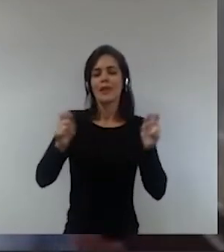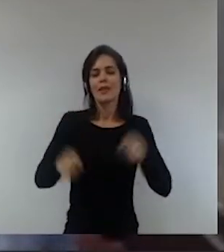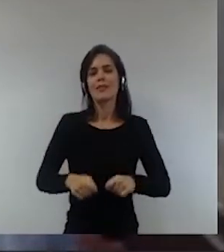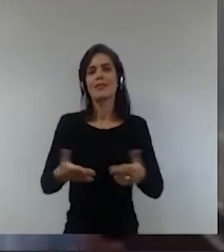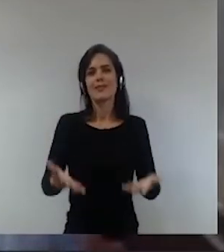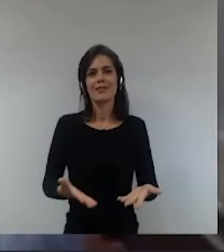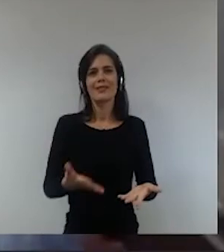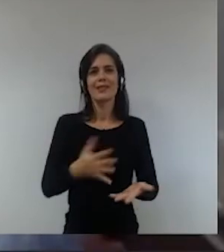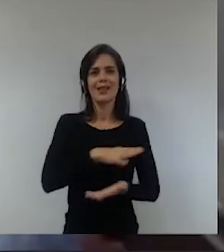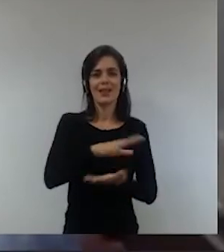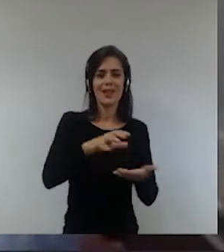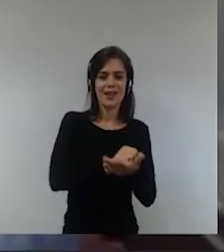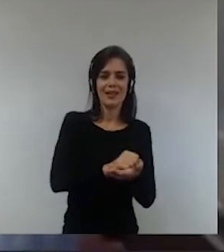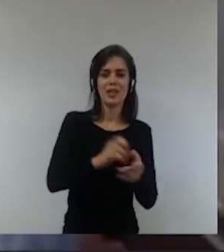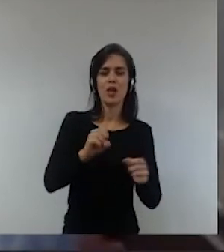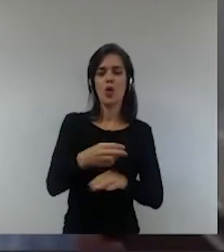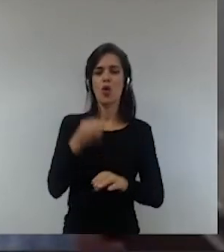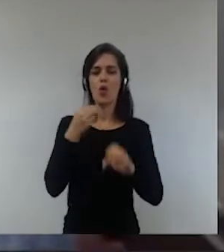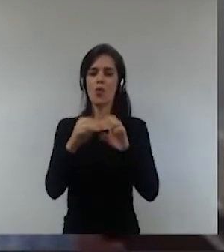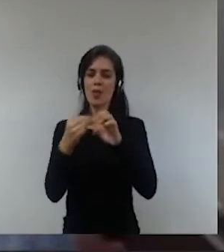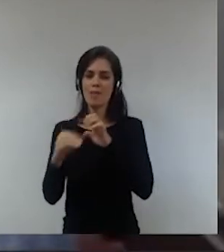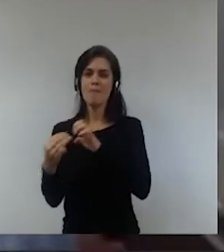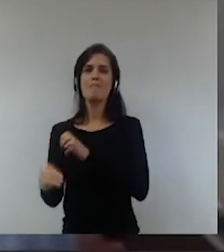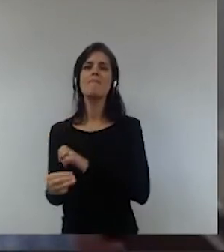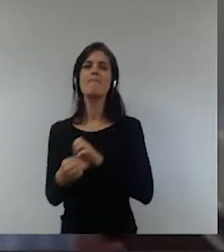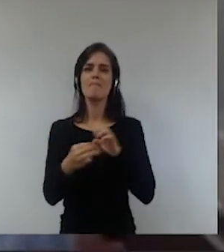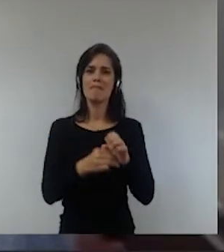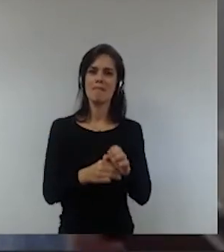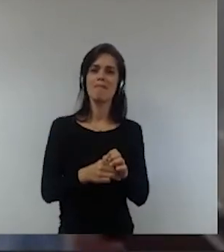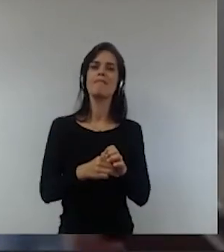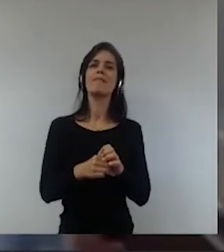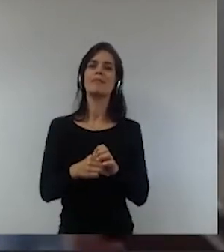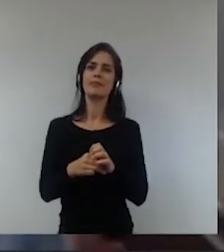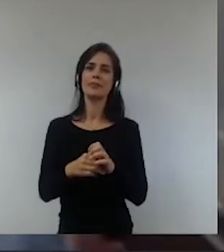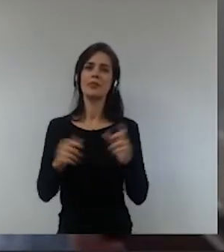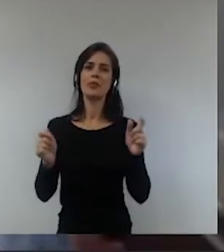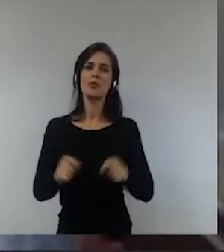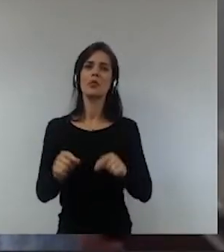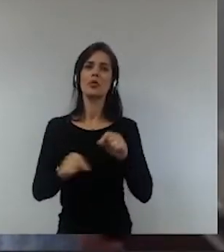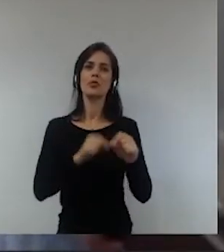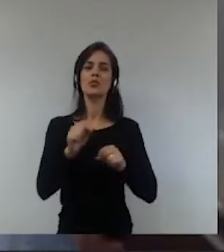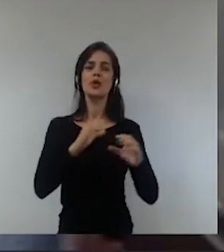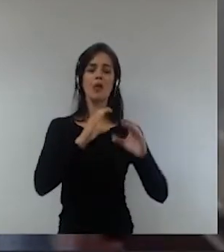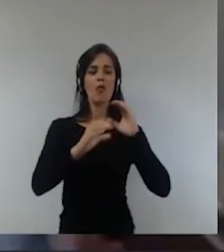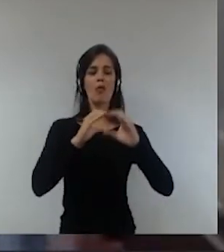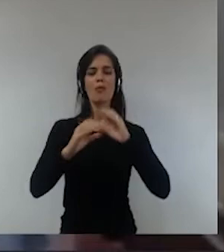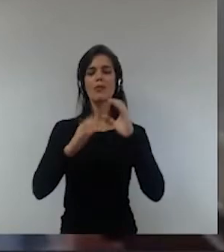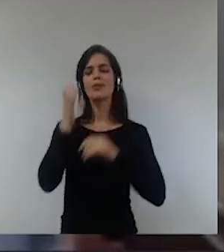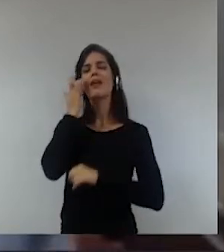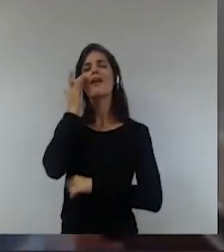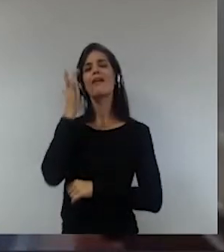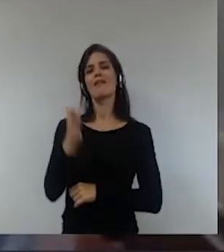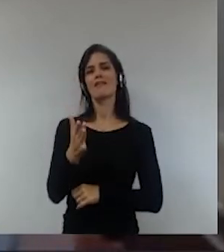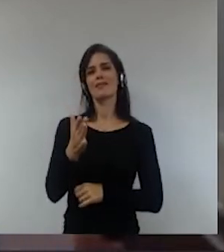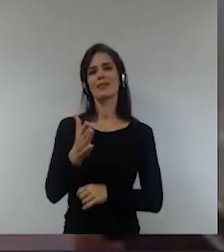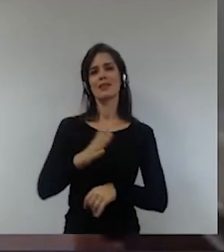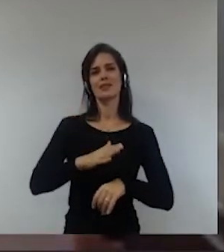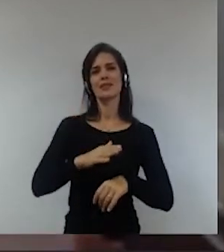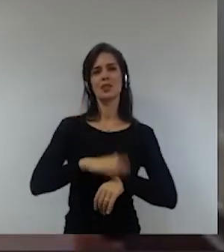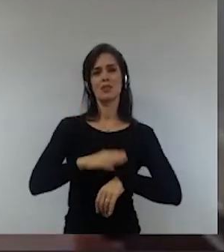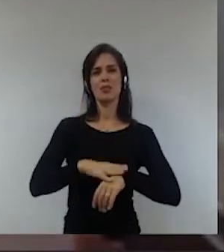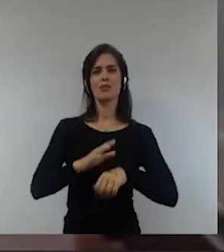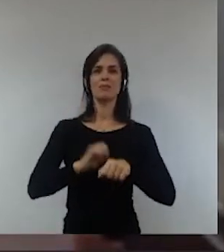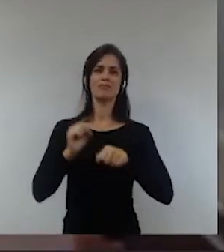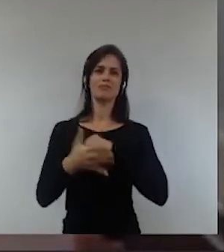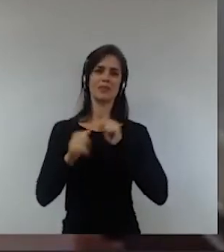ou a intimação através de e-mails que sejam fornecidos pelas partes, que favorecem a comunicação dos atos processuais nesses momentos de